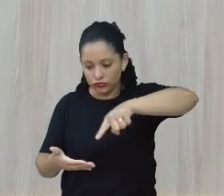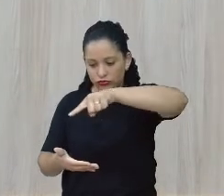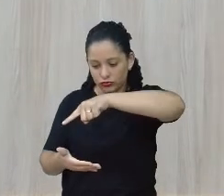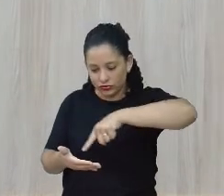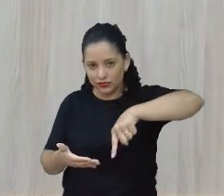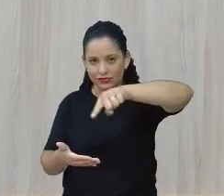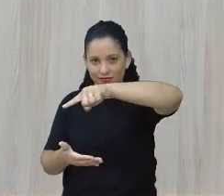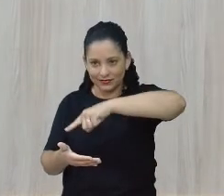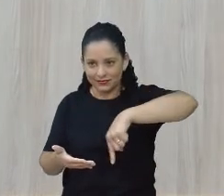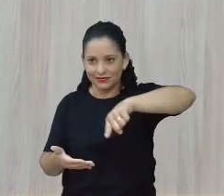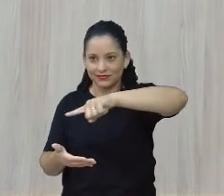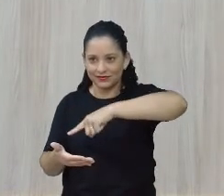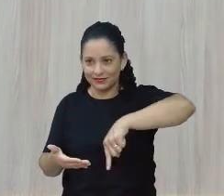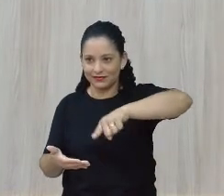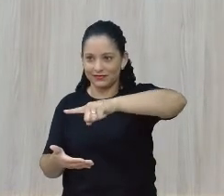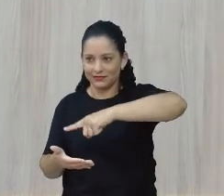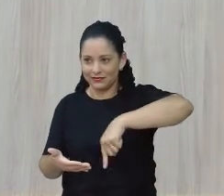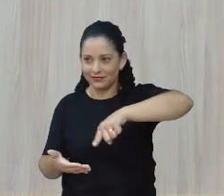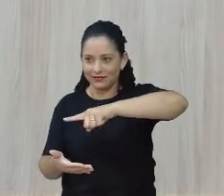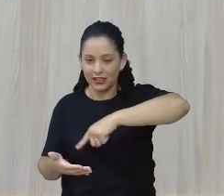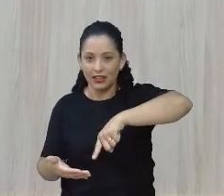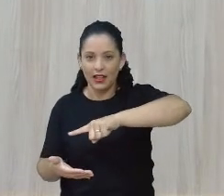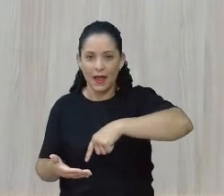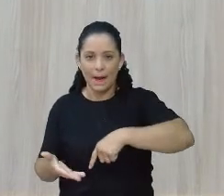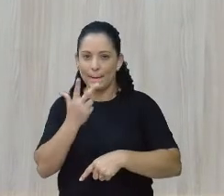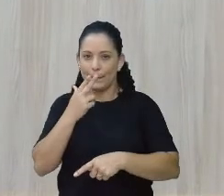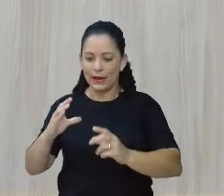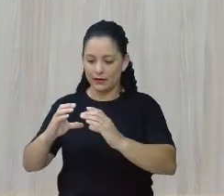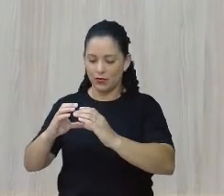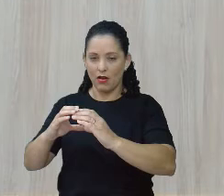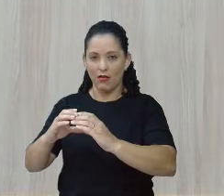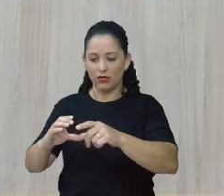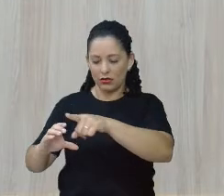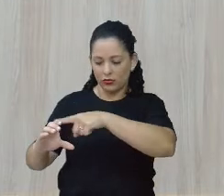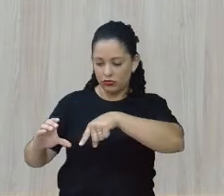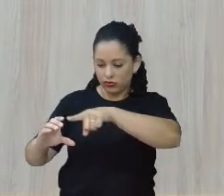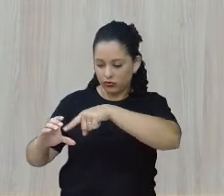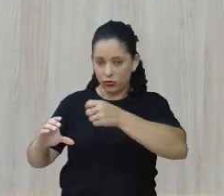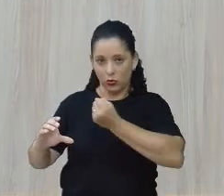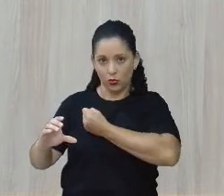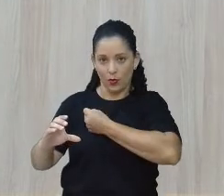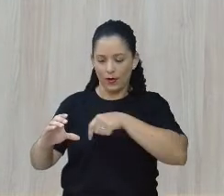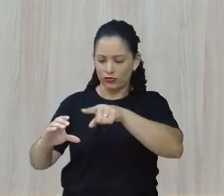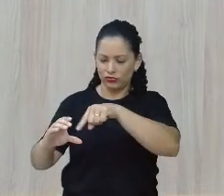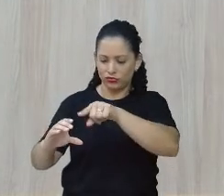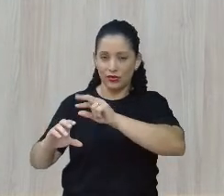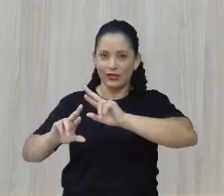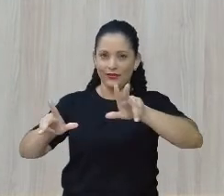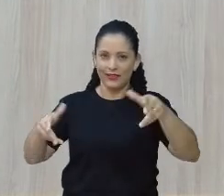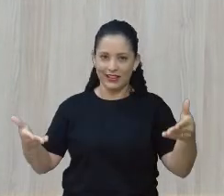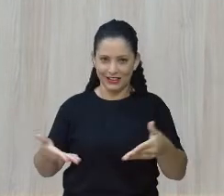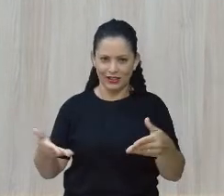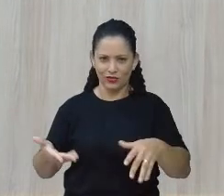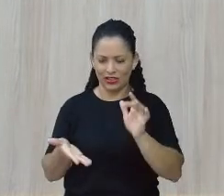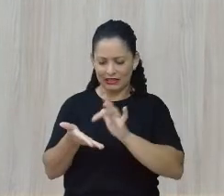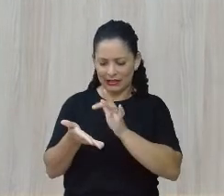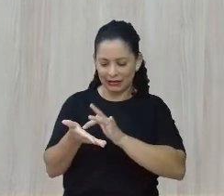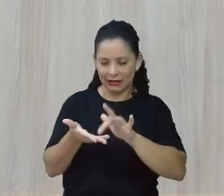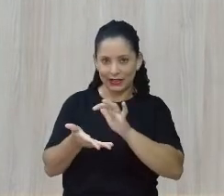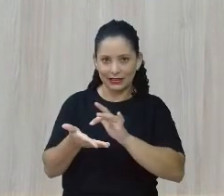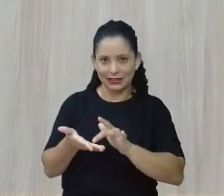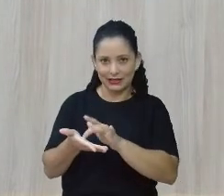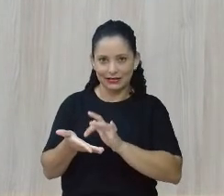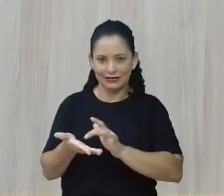girar essa espécie de roda que tem no meio para acessar o número. Bem diferente do que a gente tem hoje, né? Que a gente